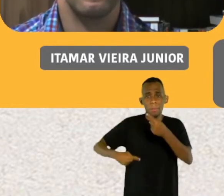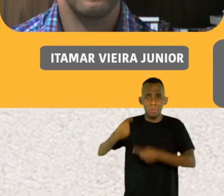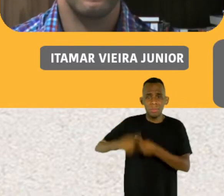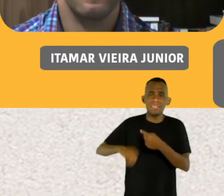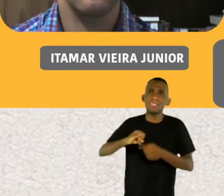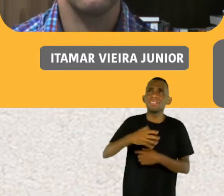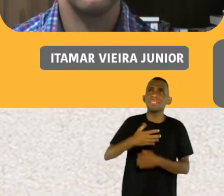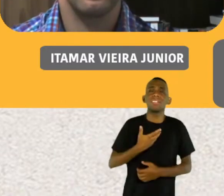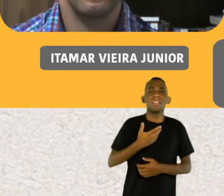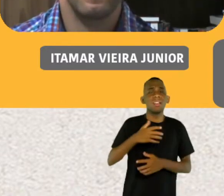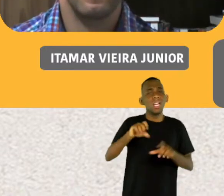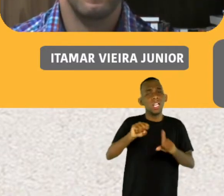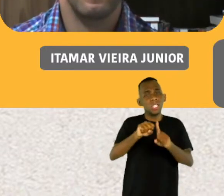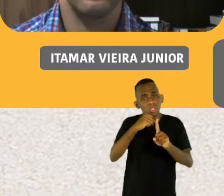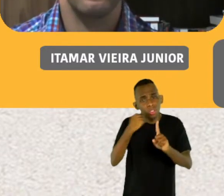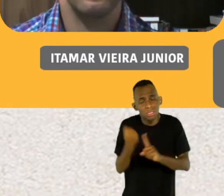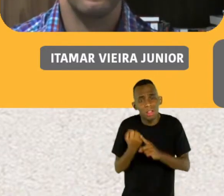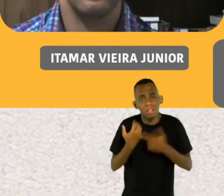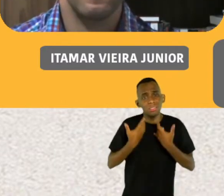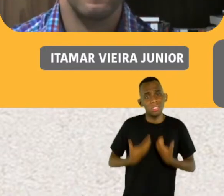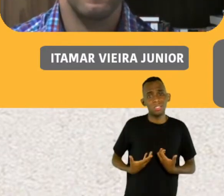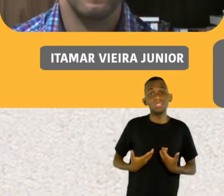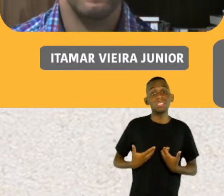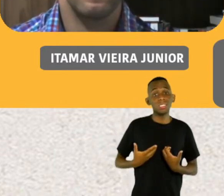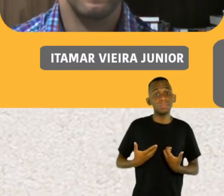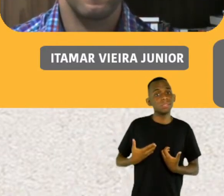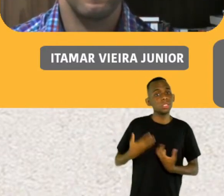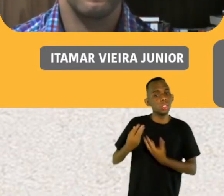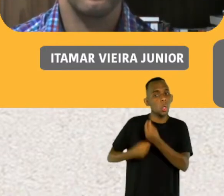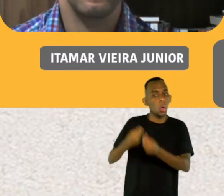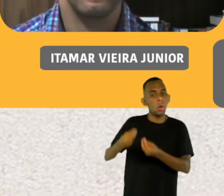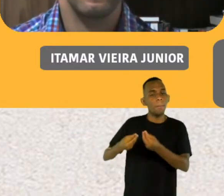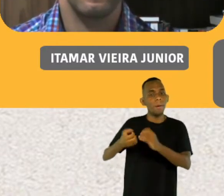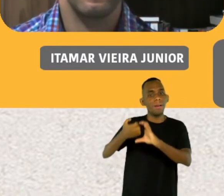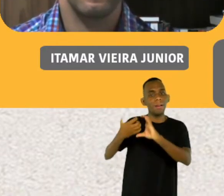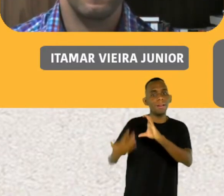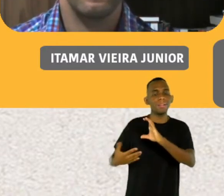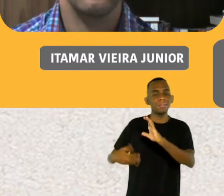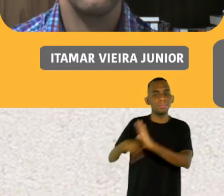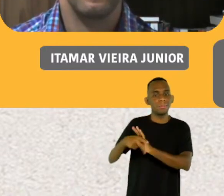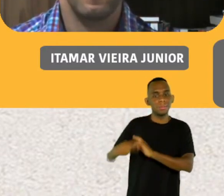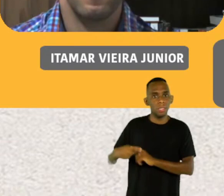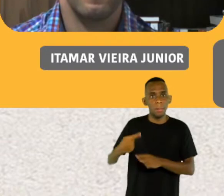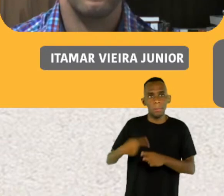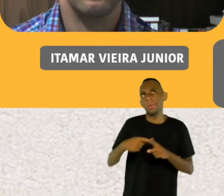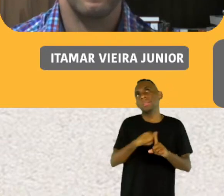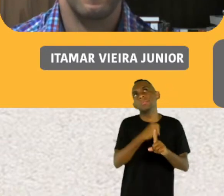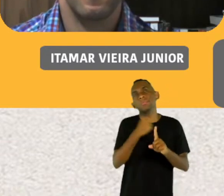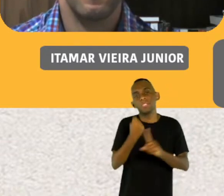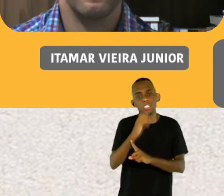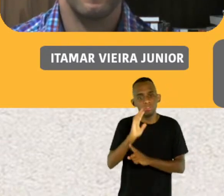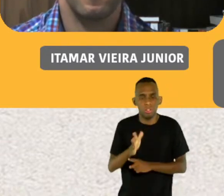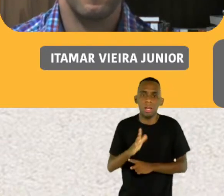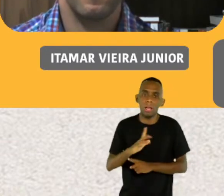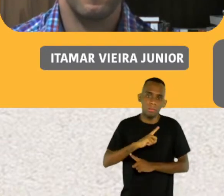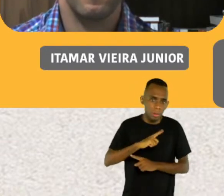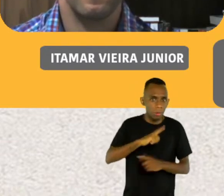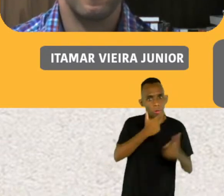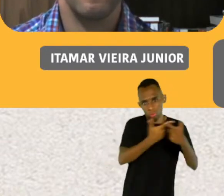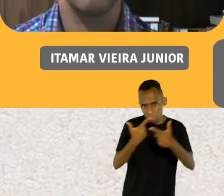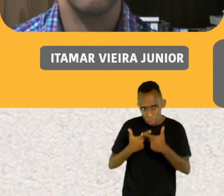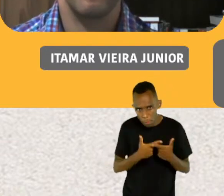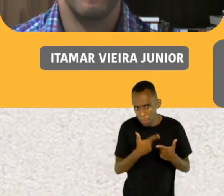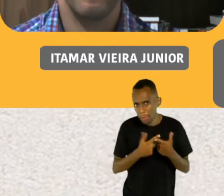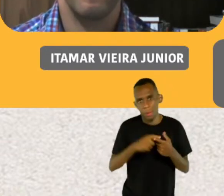tensão continuada, né? A sociedade já é tensa o suficiente estruturalmente, ela não precisa de um